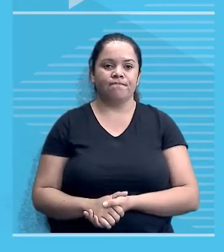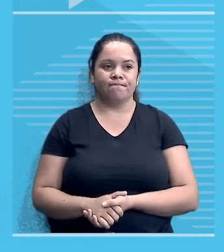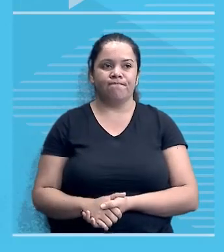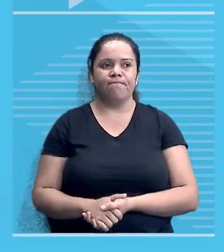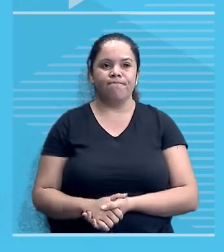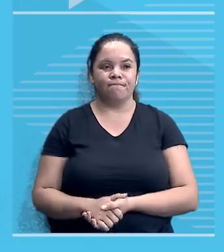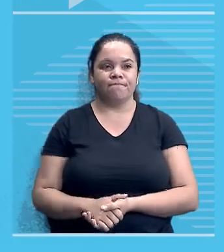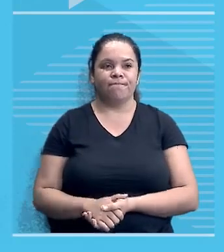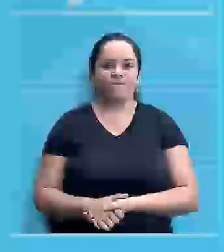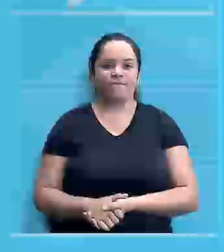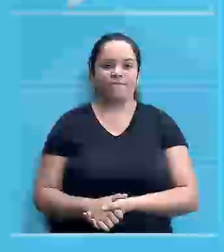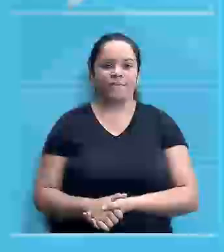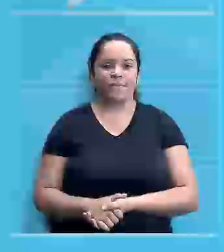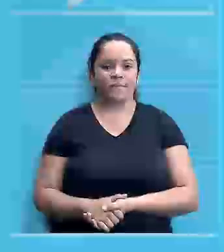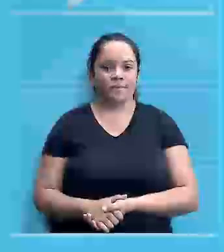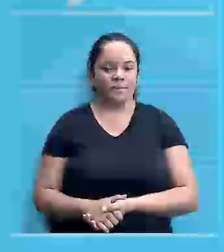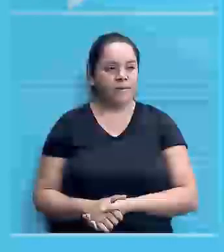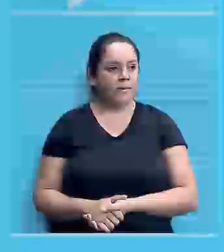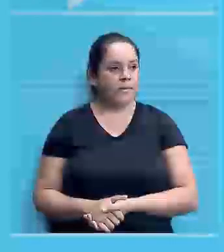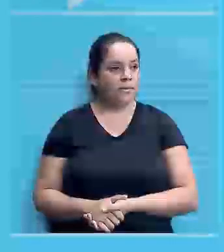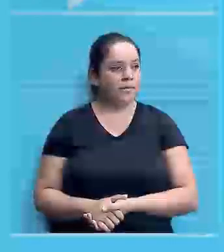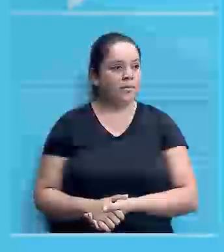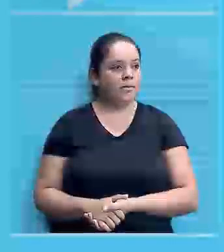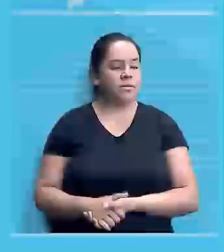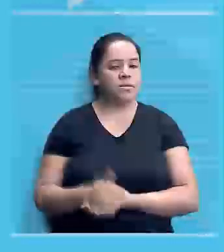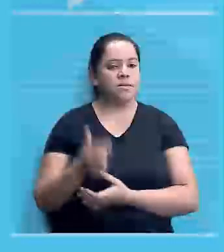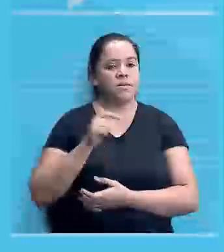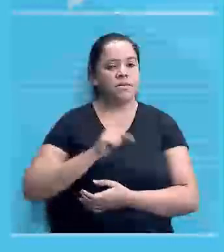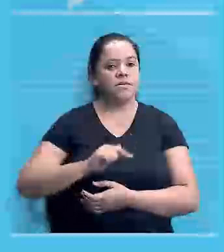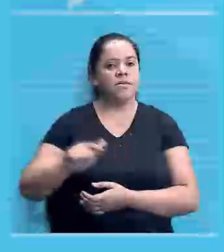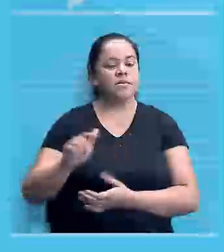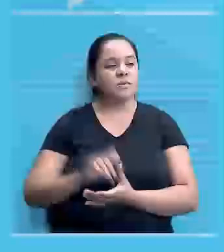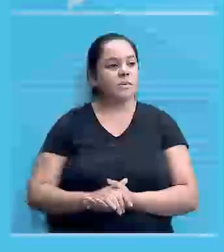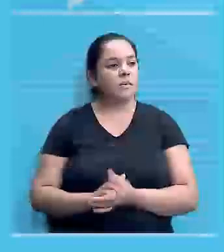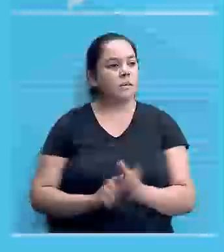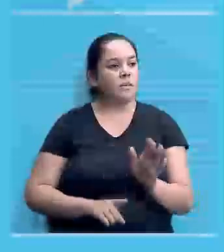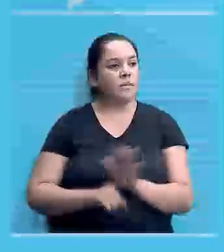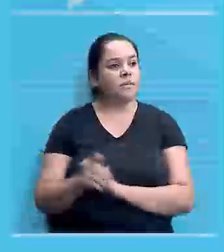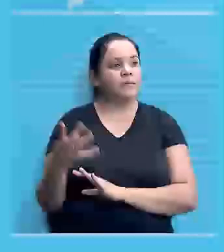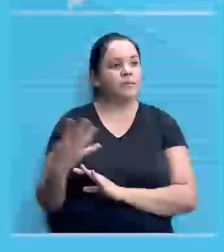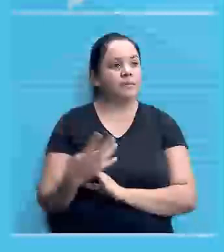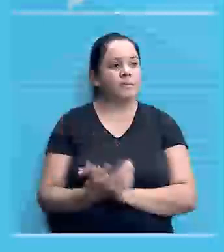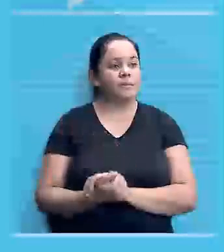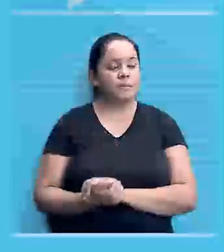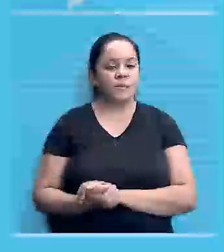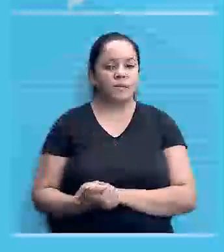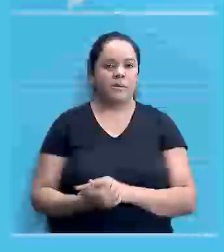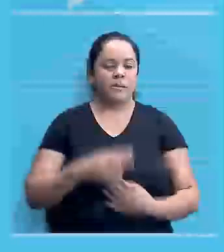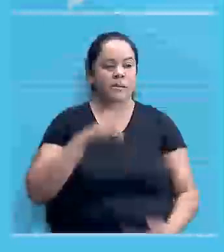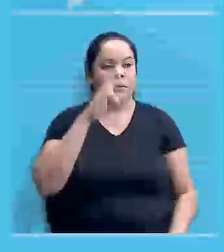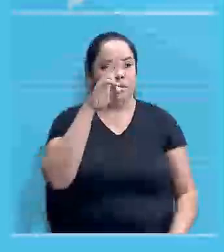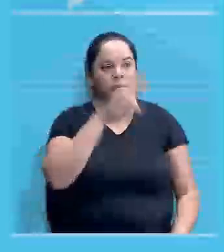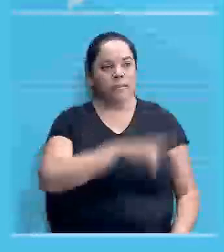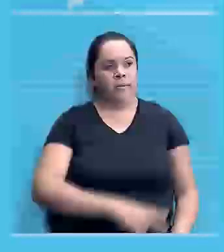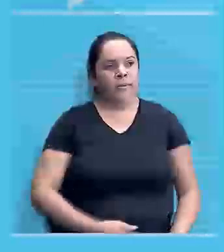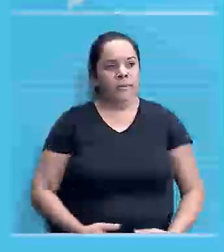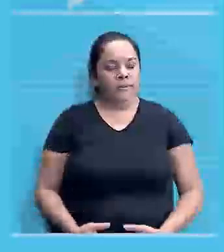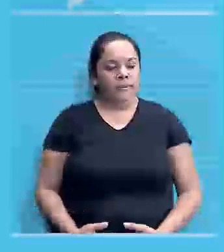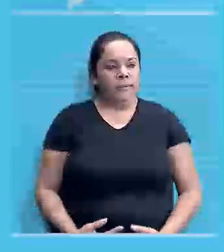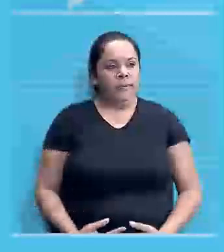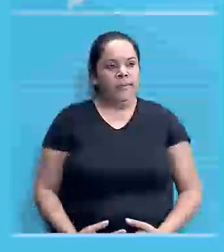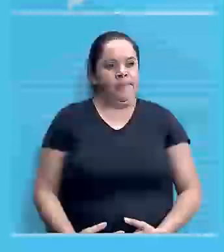jogo Olha aí mais uma questãozinha né o consumo da Habitação né o consumo da Habitação